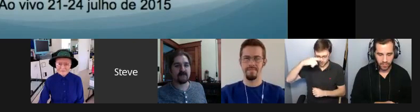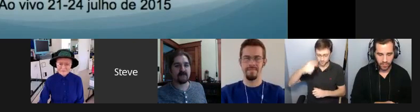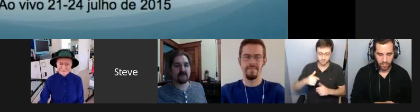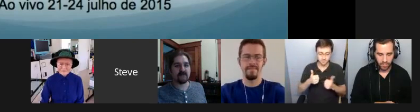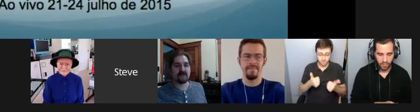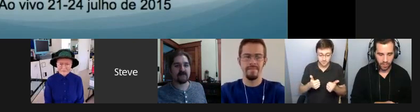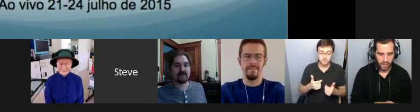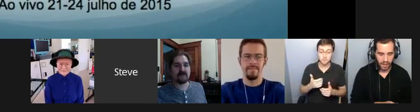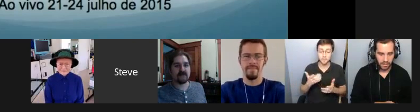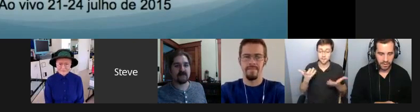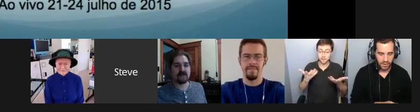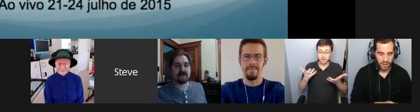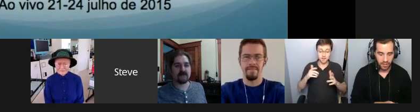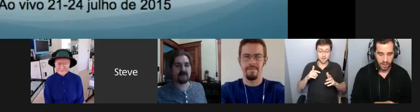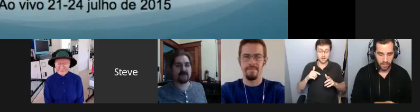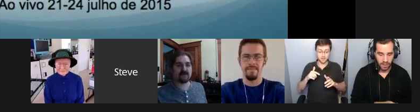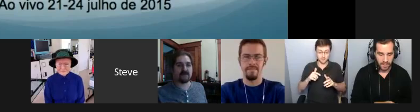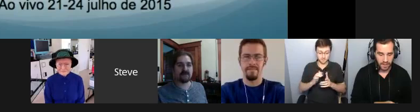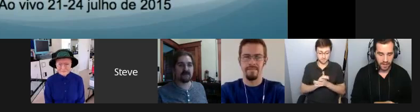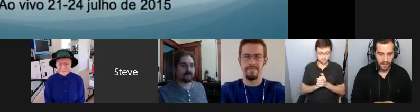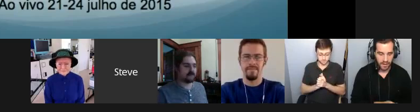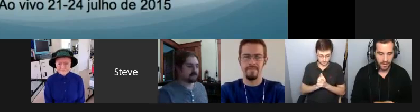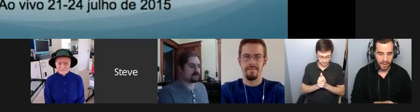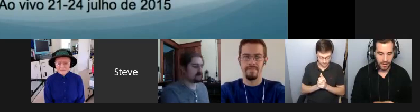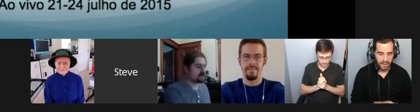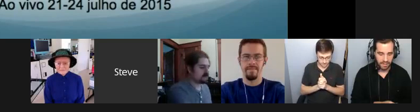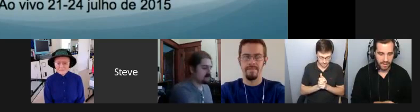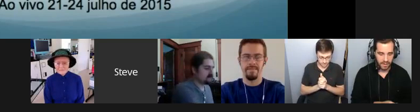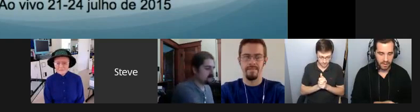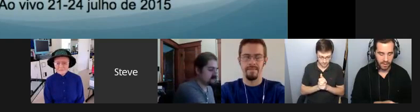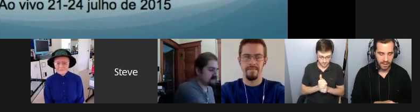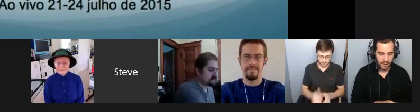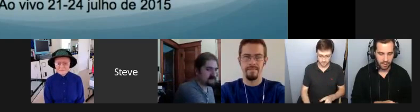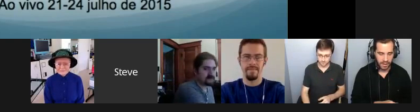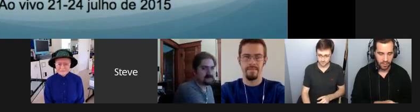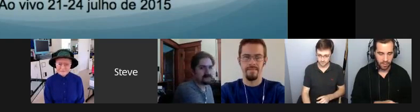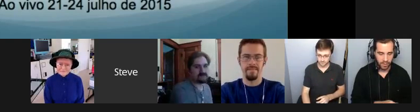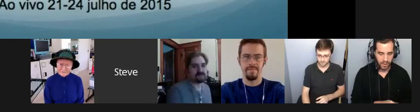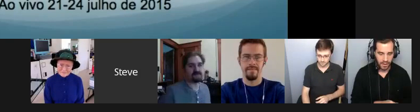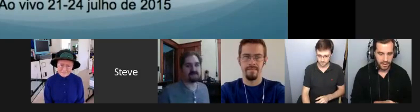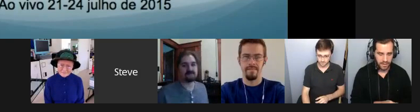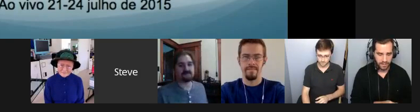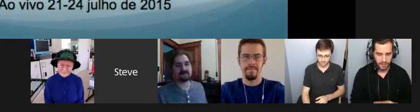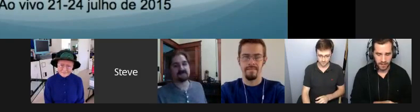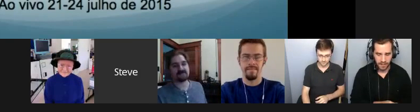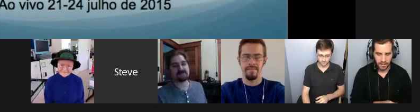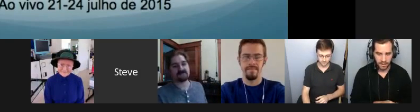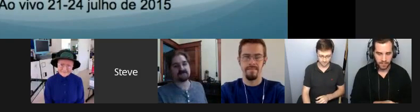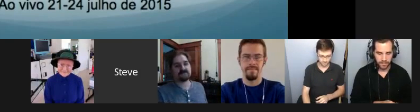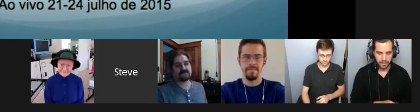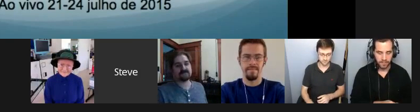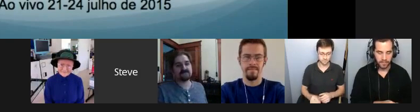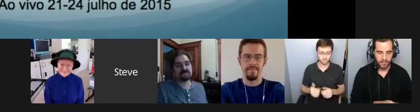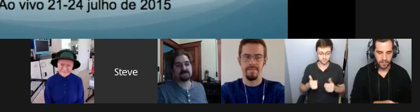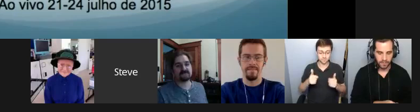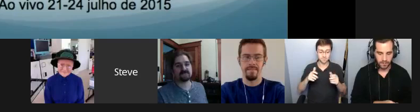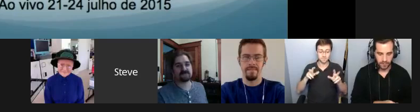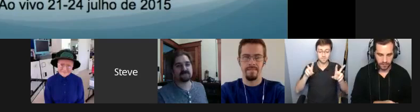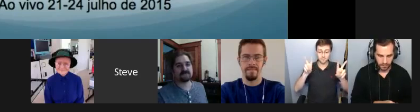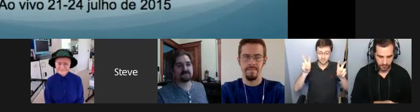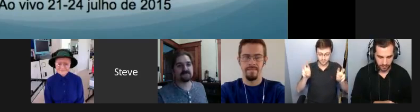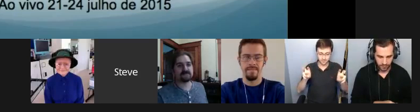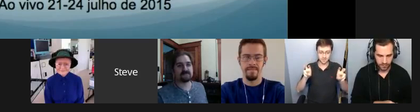Estou junto com o intérprete Diego Barbosa, que ele está fazendo a interpretação para a língua portuguesa.